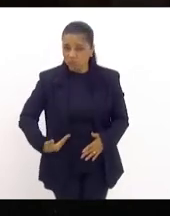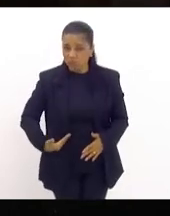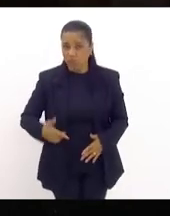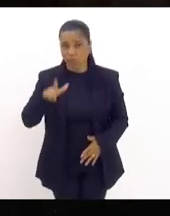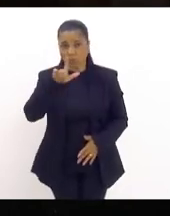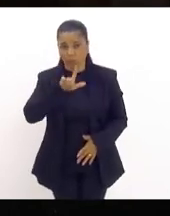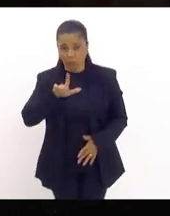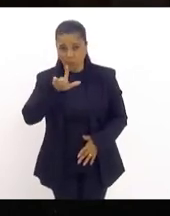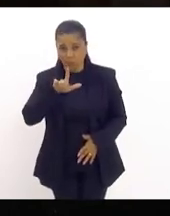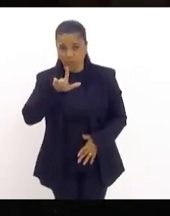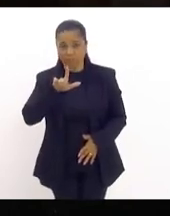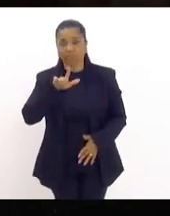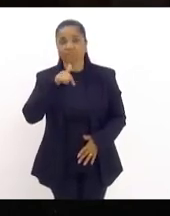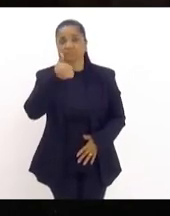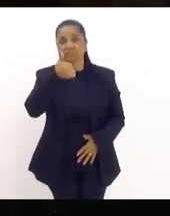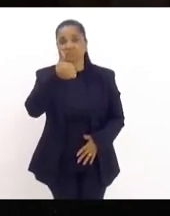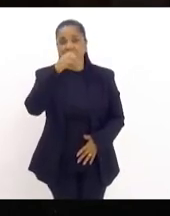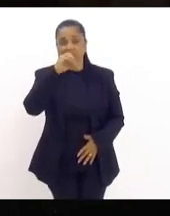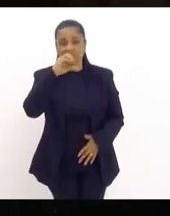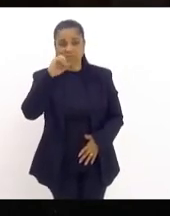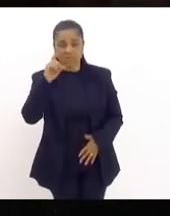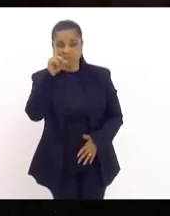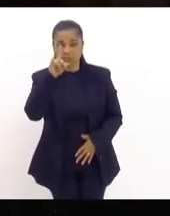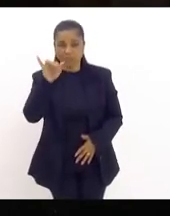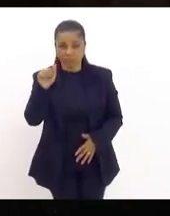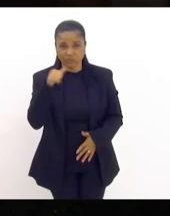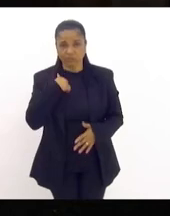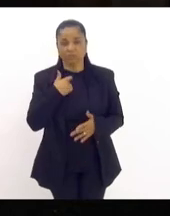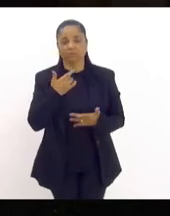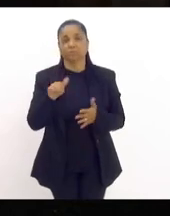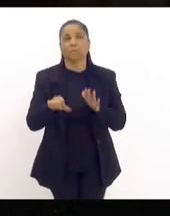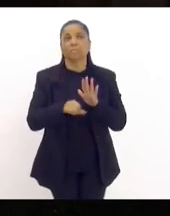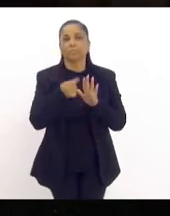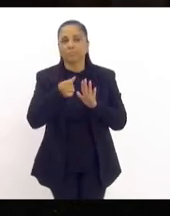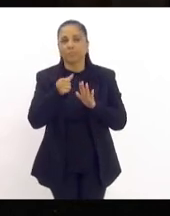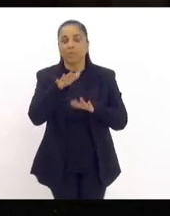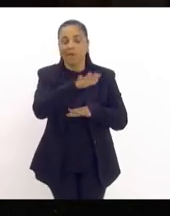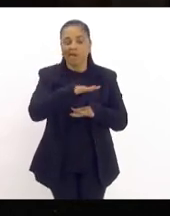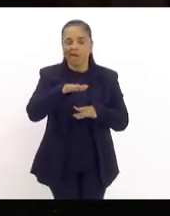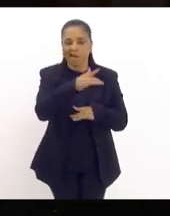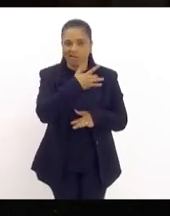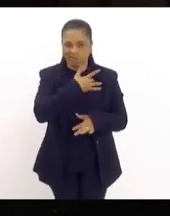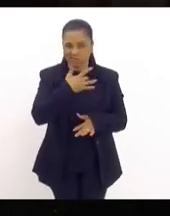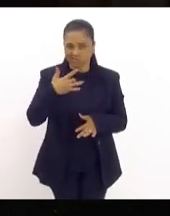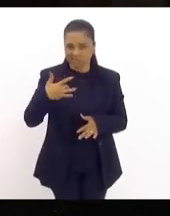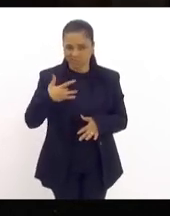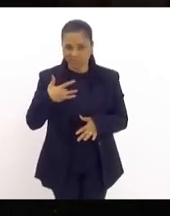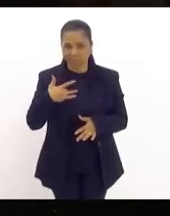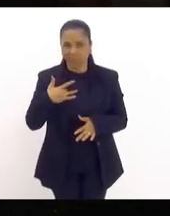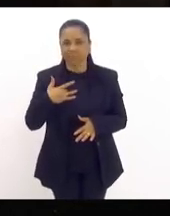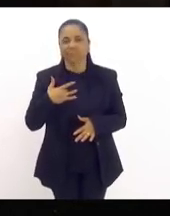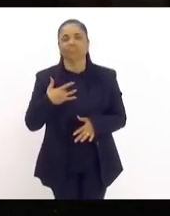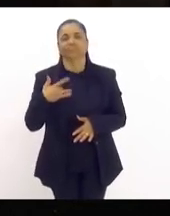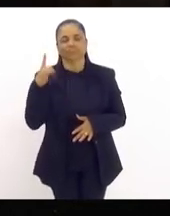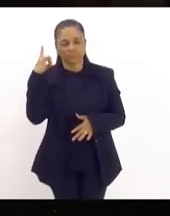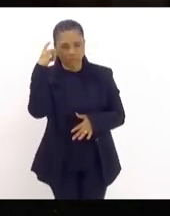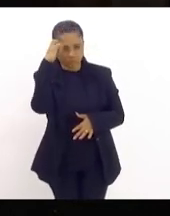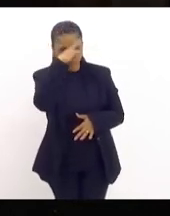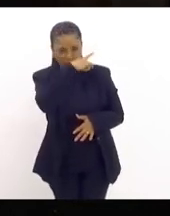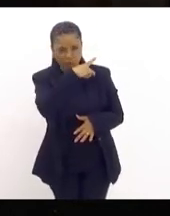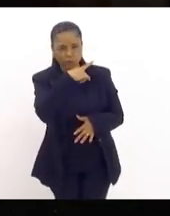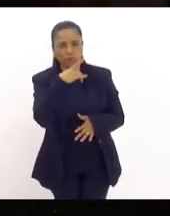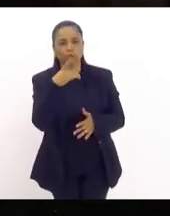governo. Primeiro, na área da saúde, nós sabemos o quanto é difícil, sobretudo para as pessoas